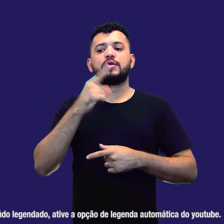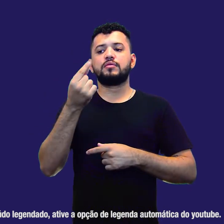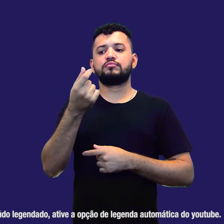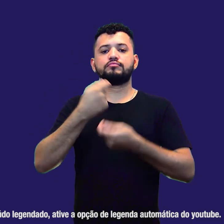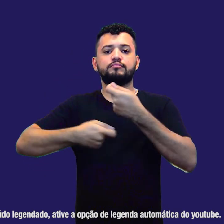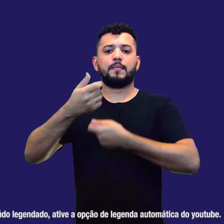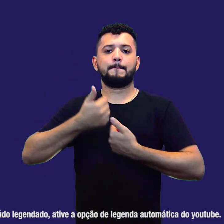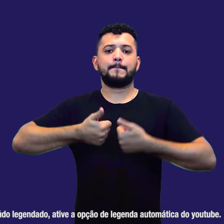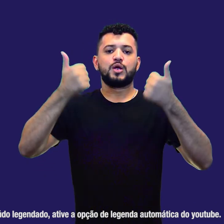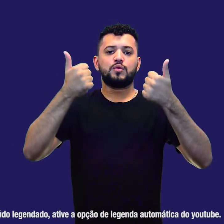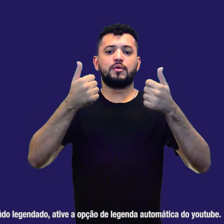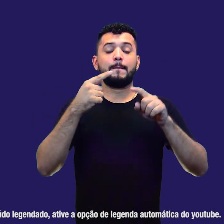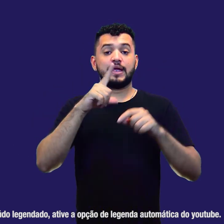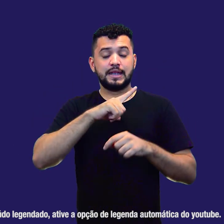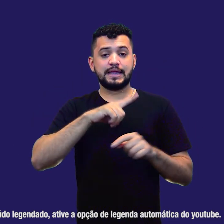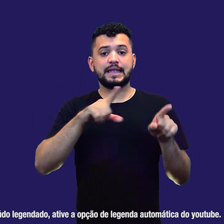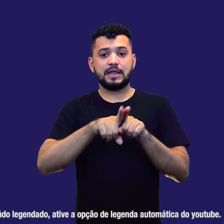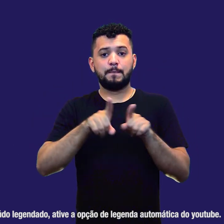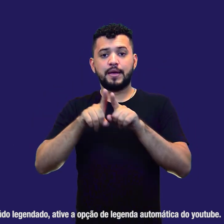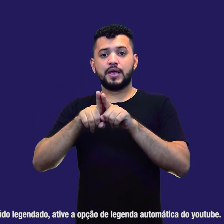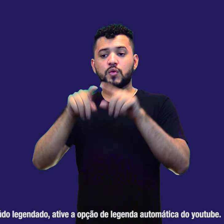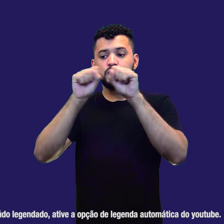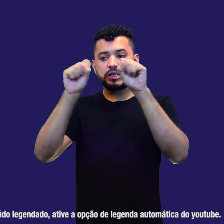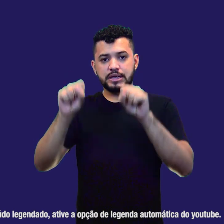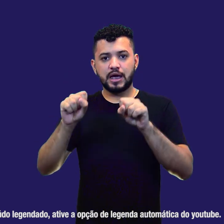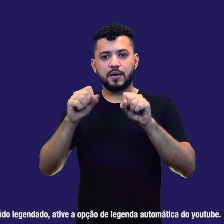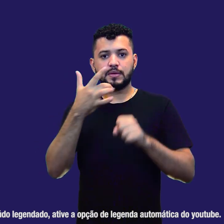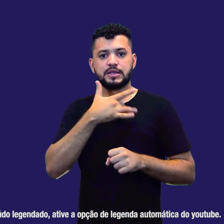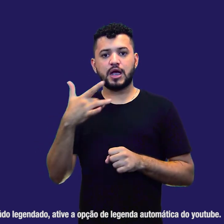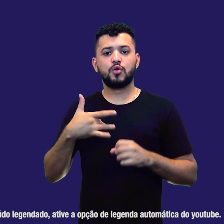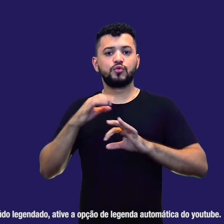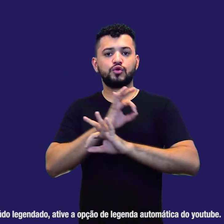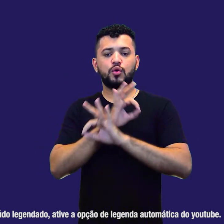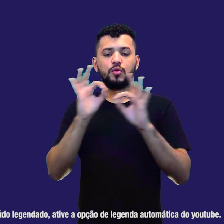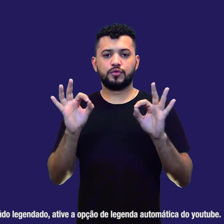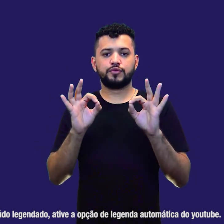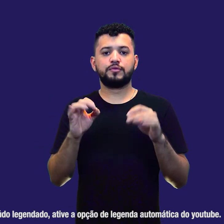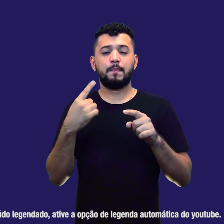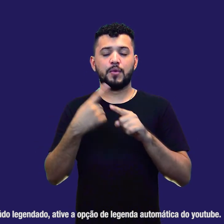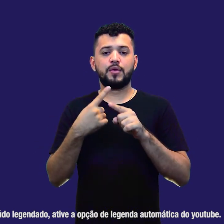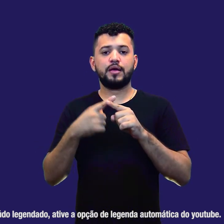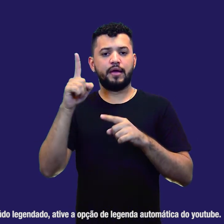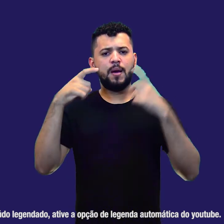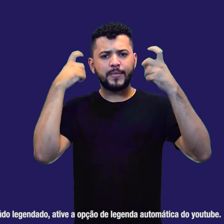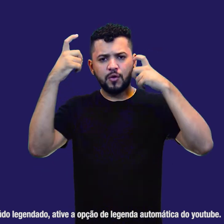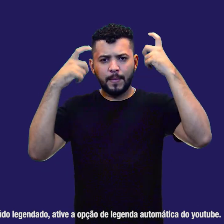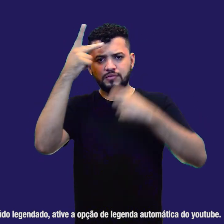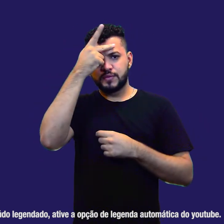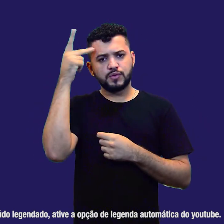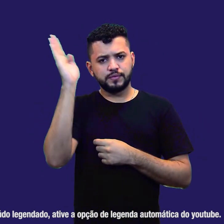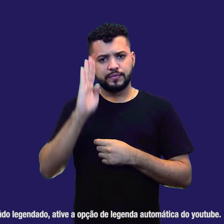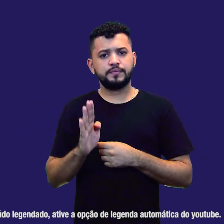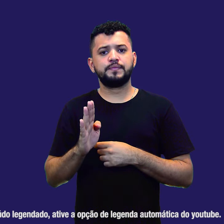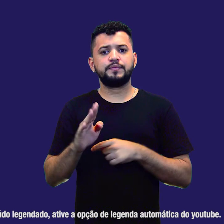de saúde sustentável, que eu acho que é a preocupação de todos os brasileiros, e é a preocupação das pessoas com